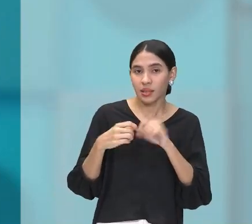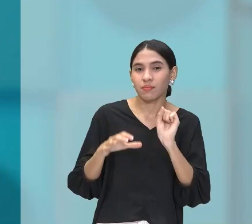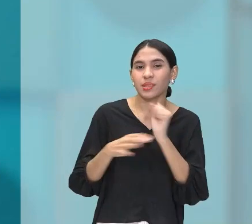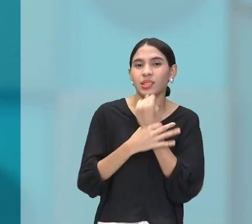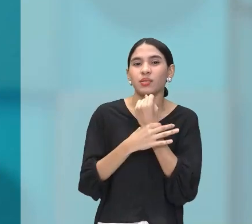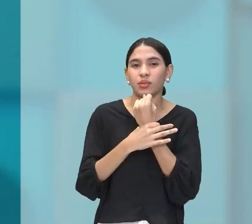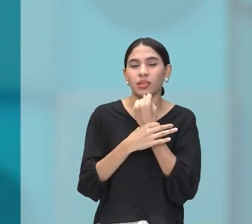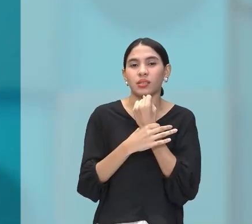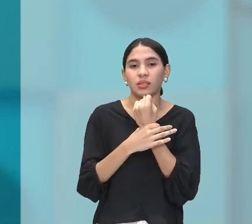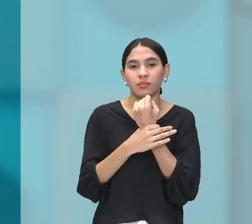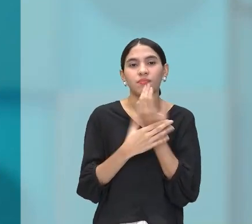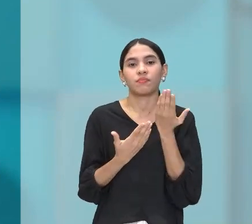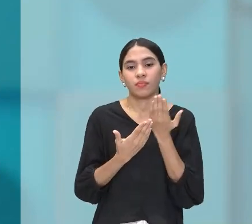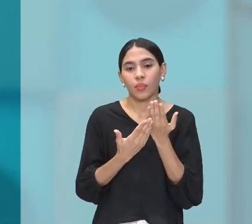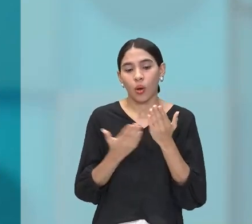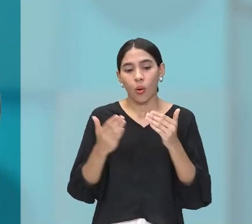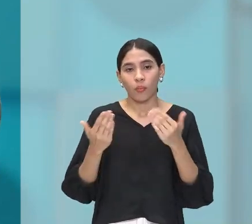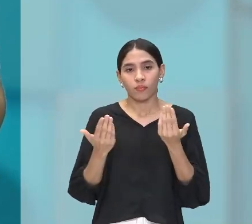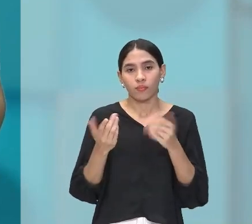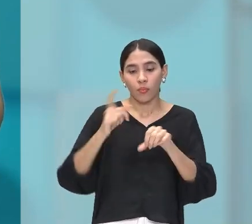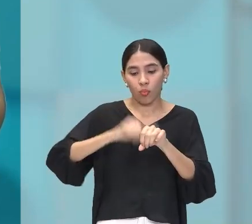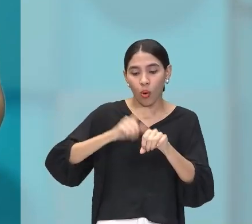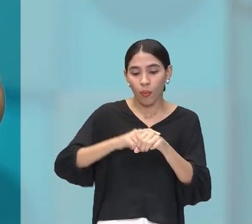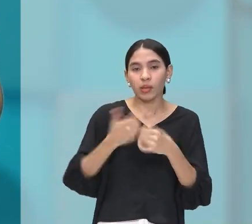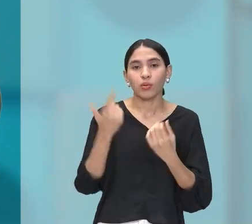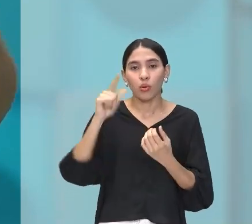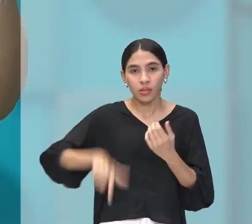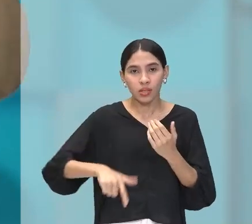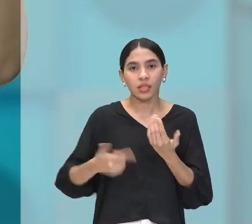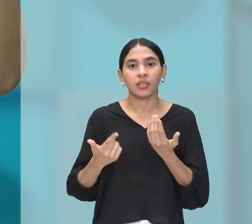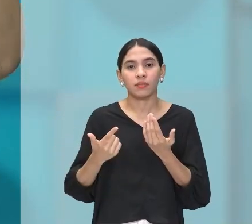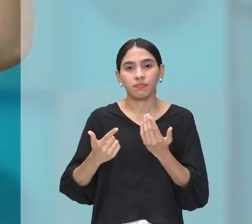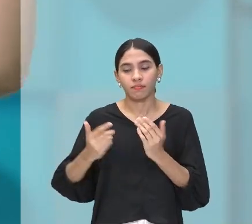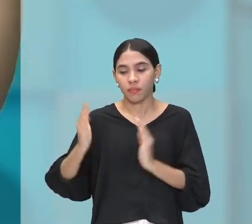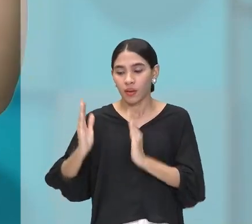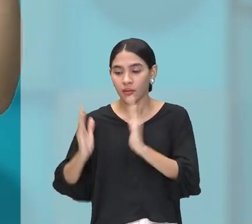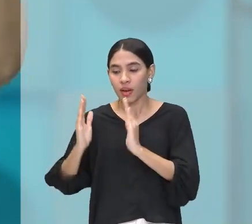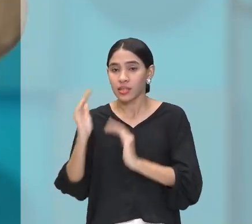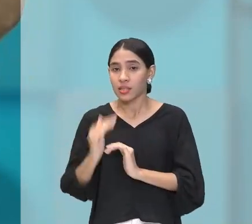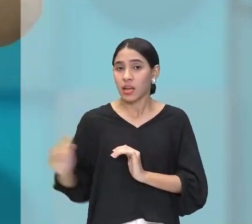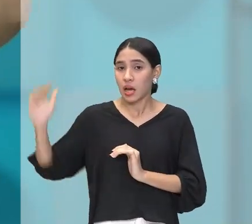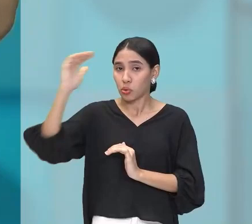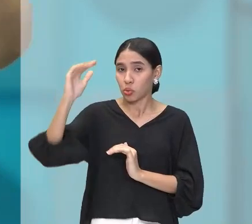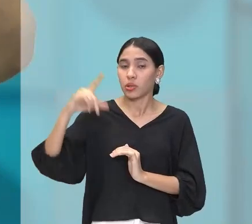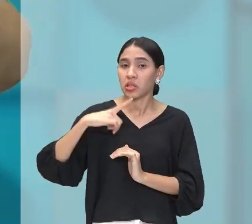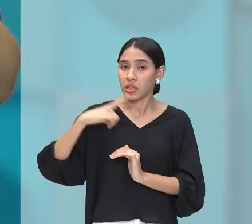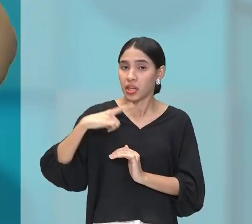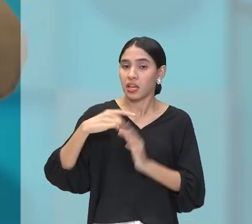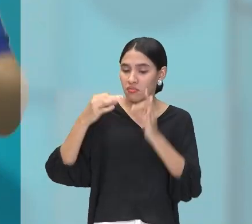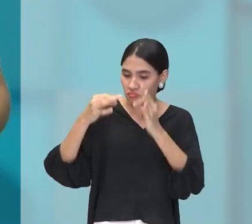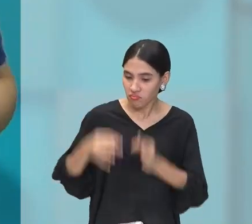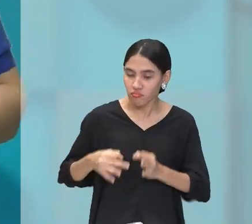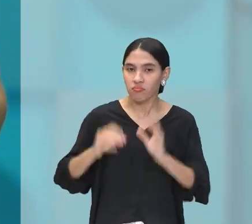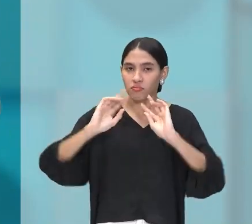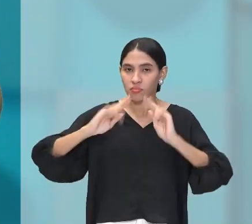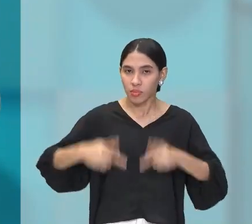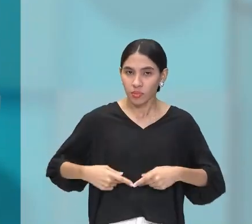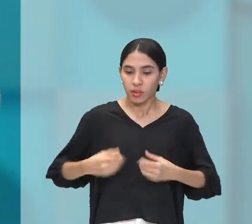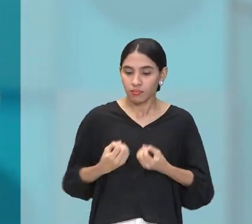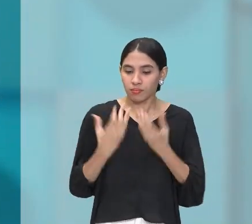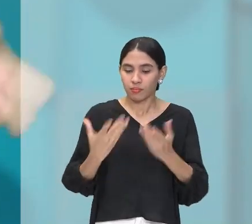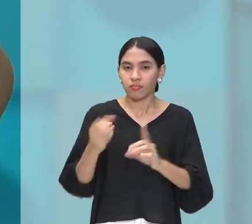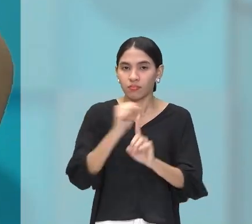ao chegar na fase adulta, se tenha, de fato, ali um adulto pleno que vai poder, de fato, contribuir